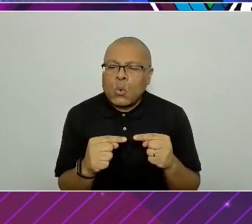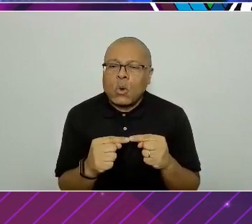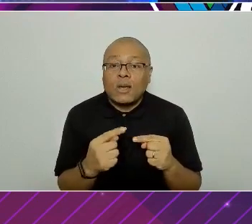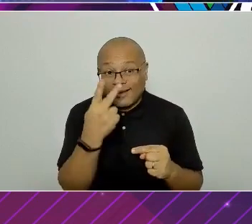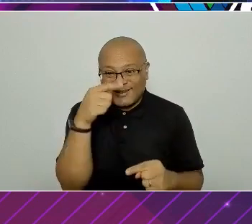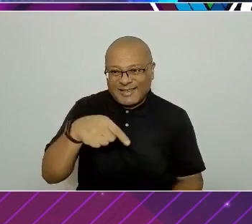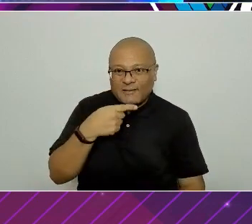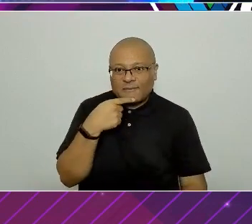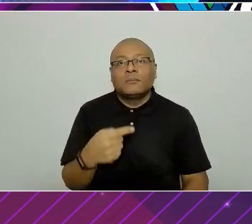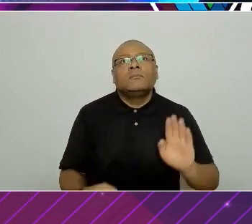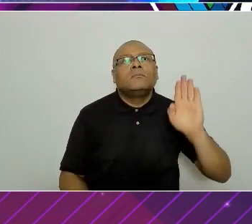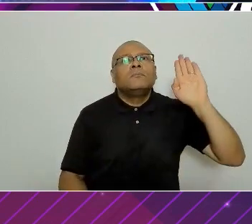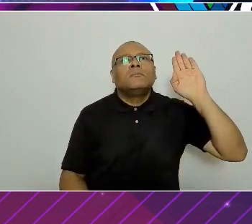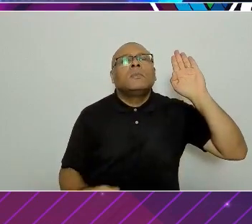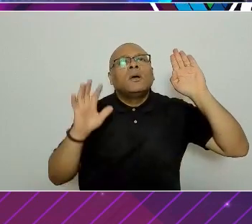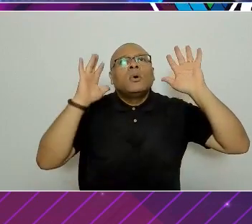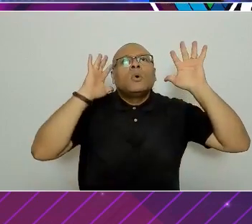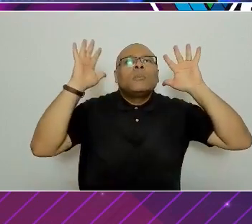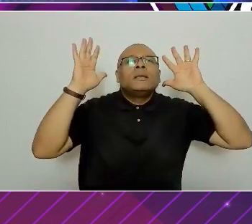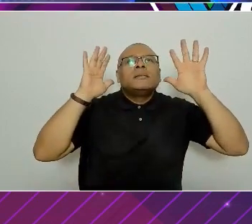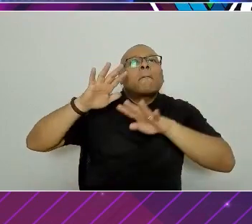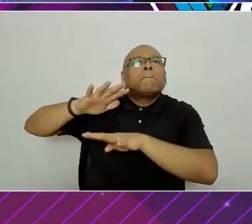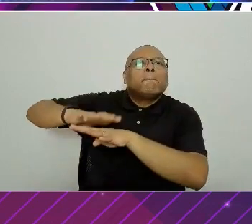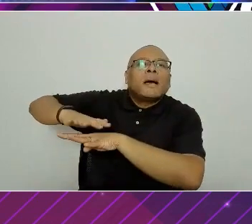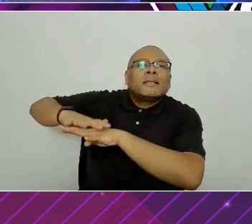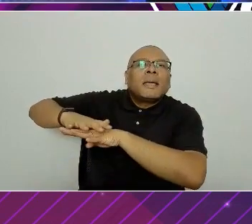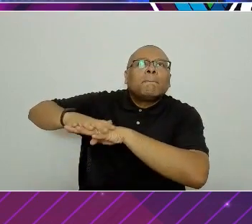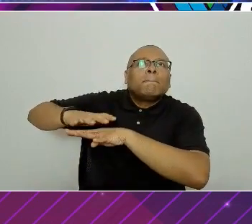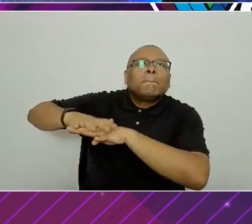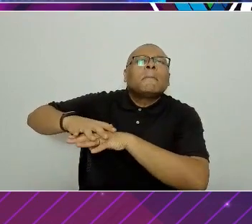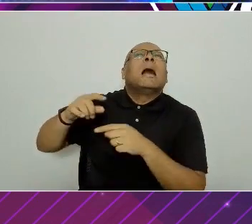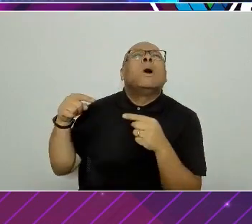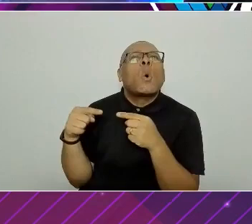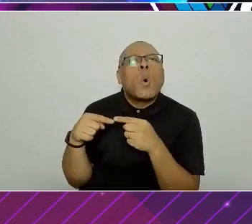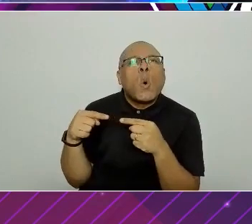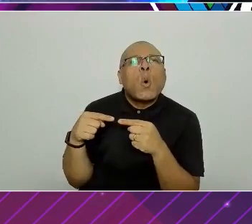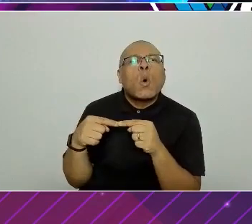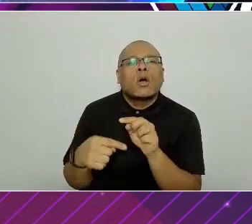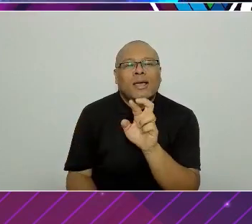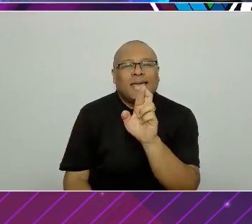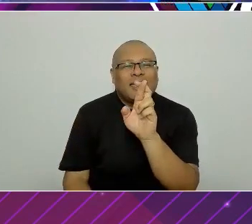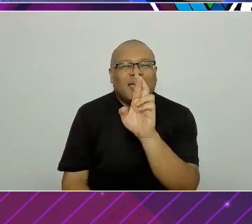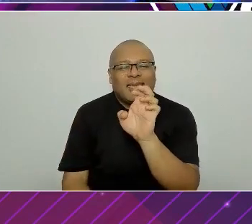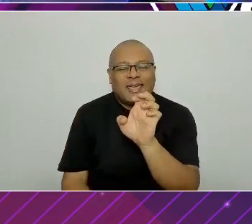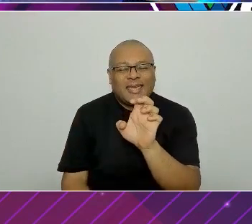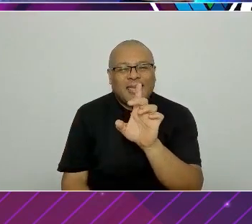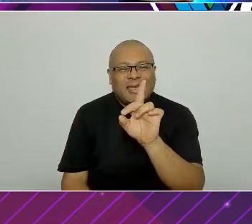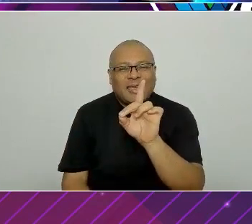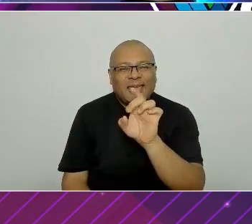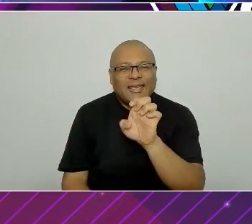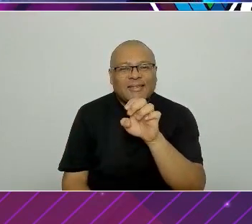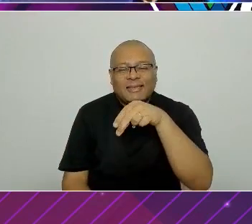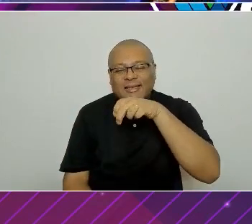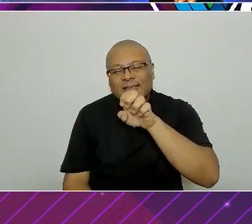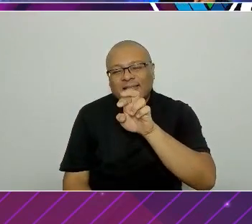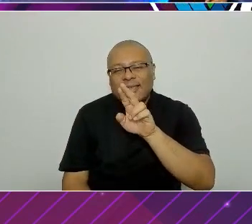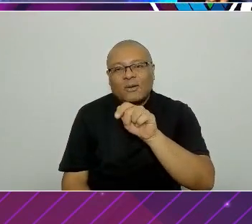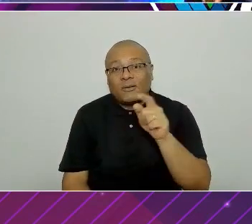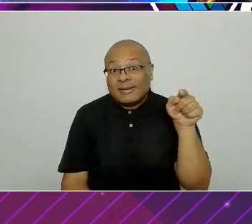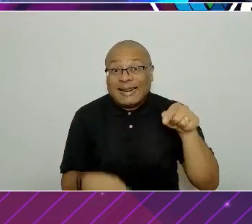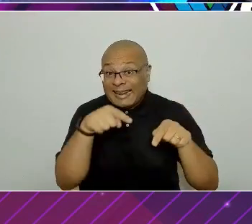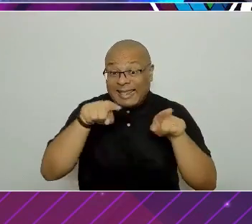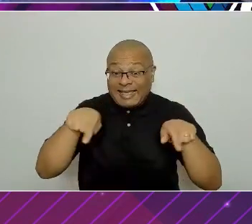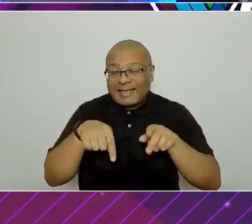aqui e falou que pensou no modelo mais matemático, mais ligado à modelagem computacional, né? Então, provavelmente